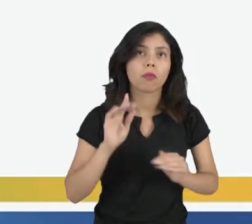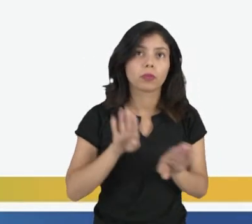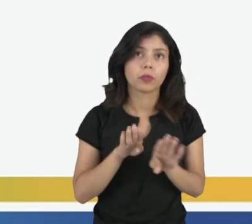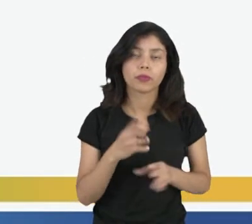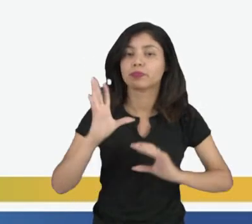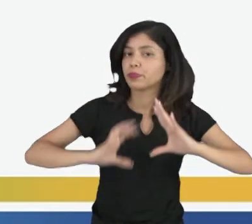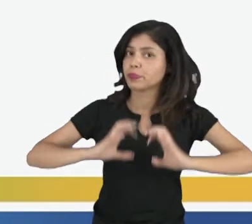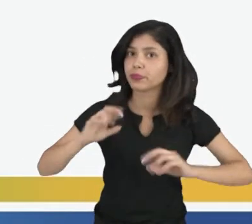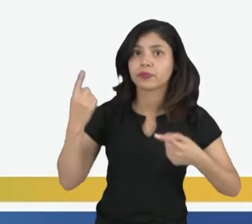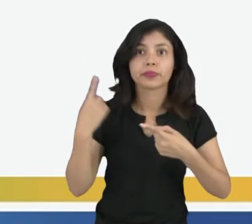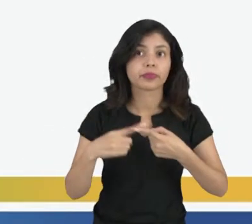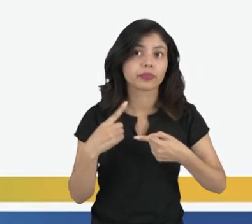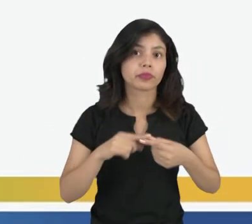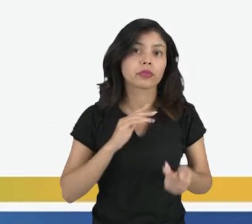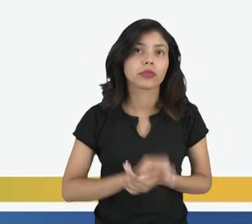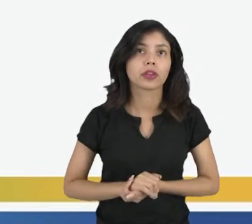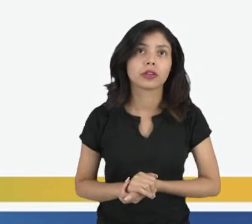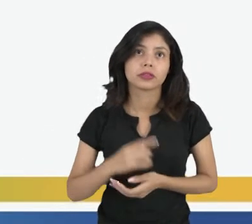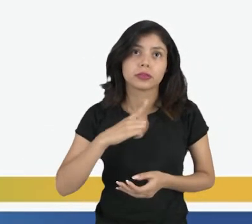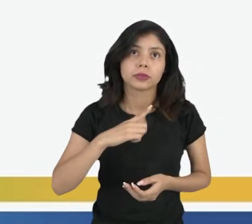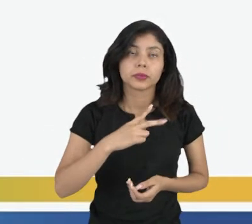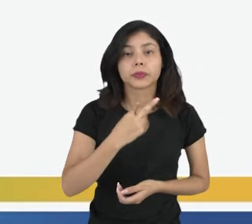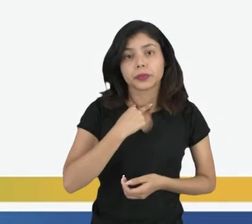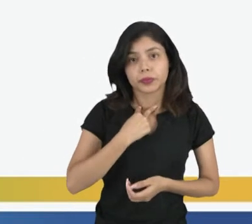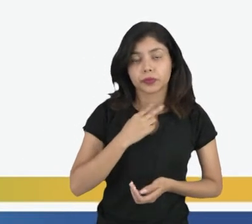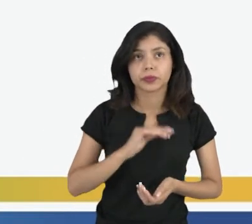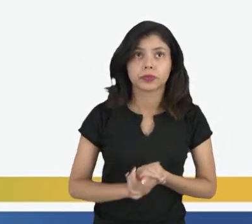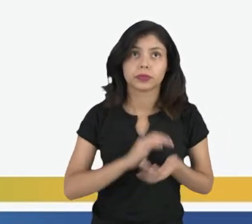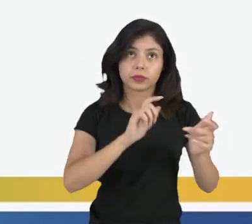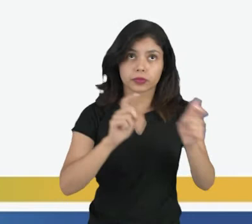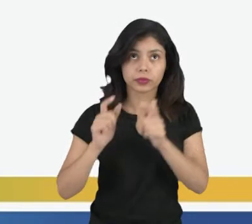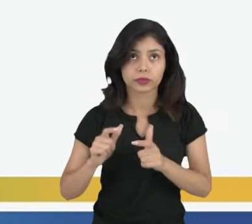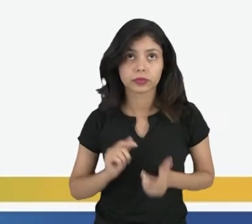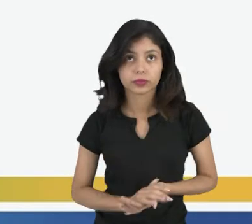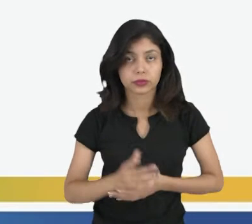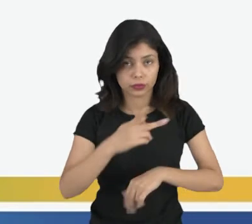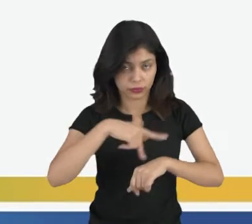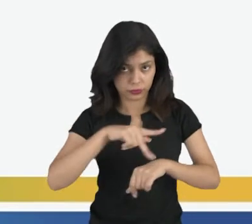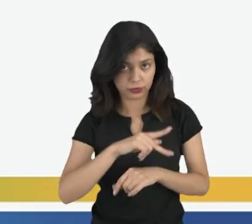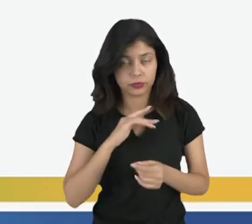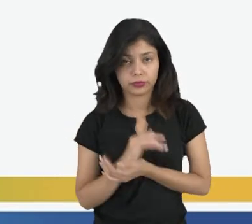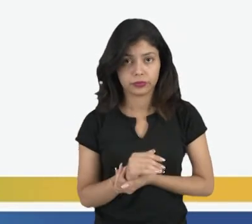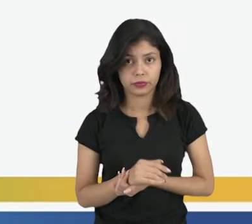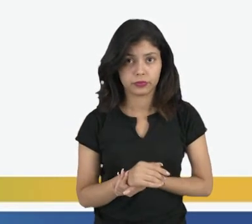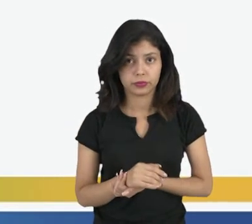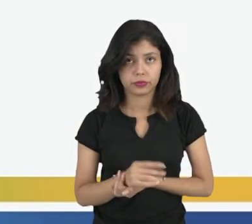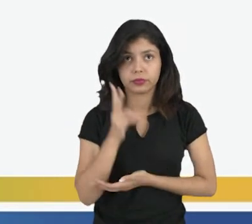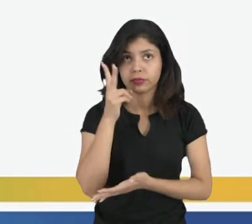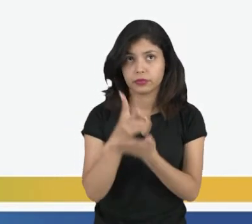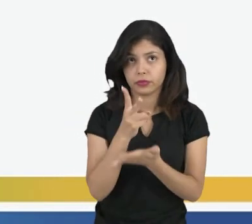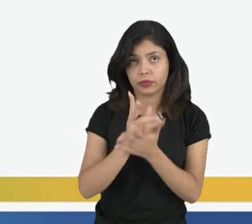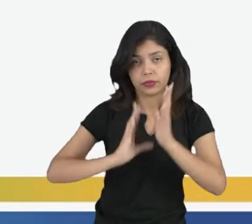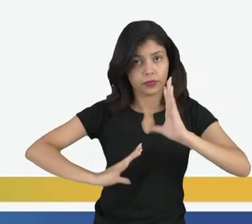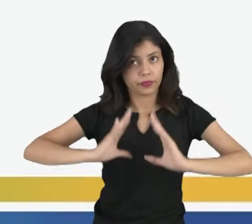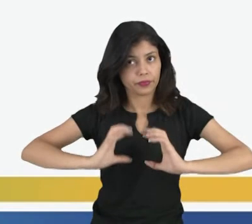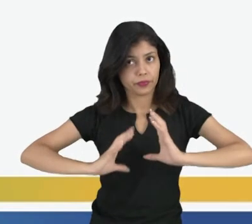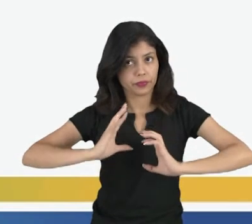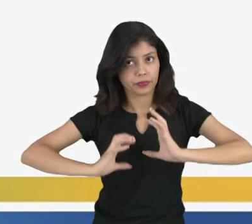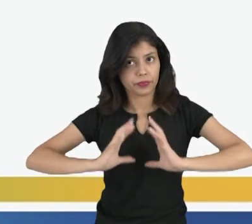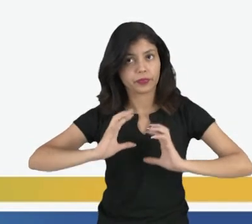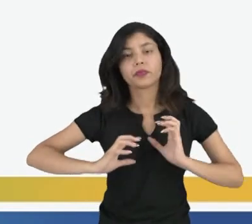eles entram em conflito exatamente Por estarem ocupando áreas territoriais desses países estão constantemente